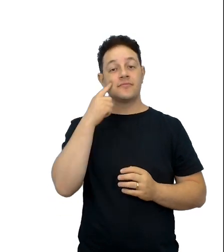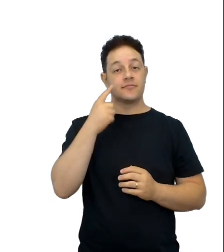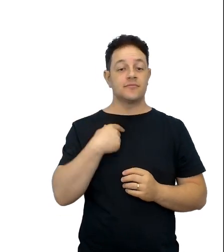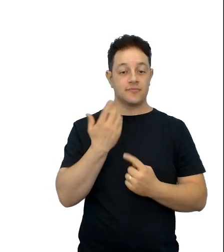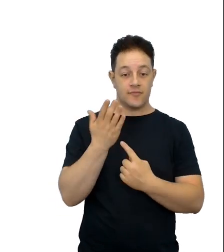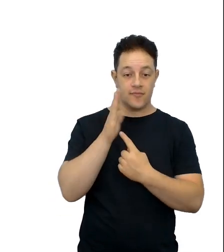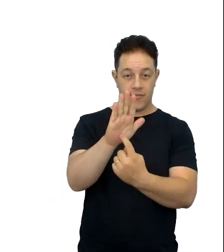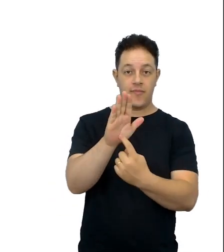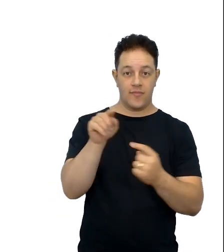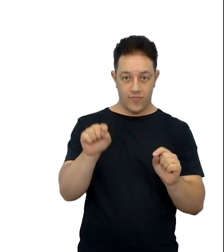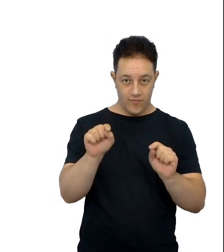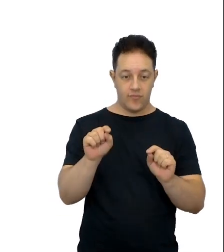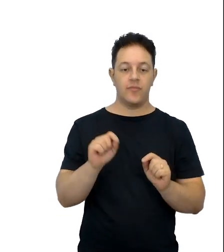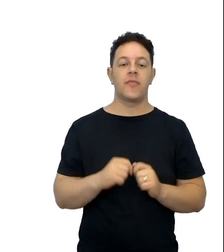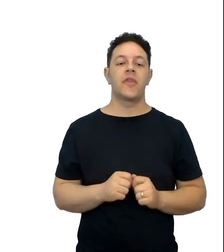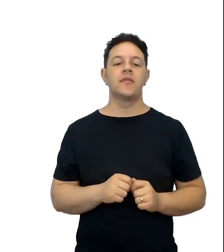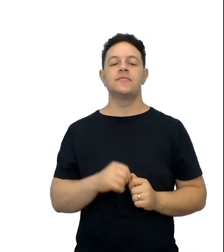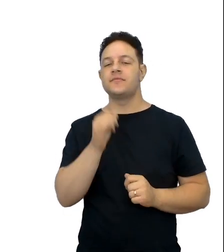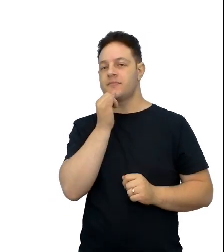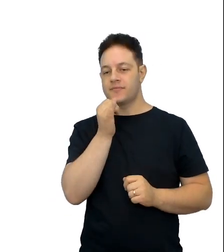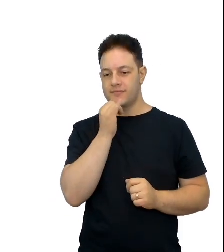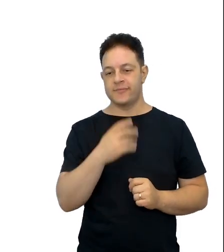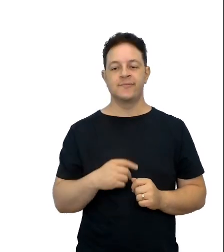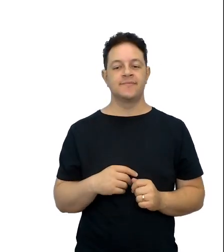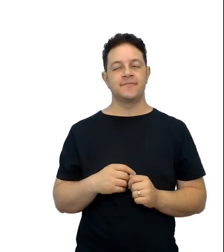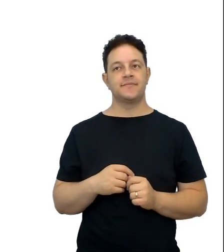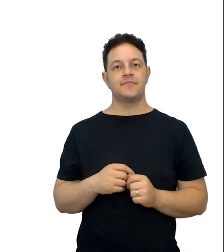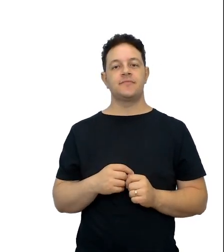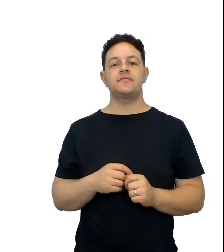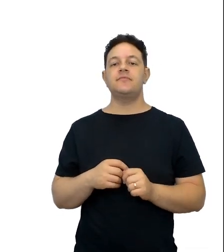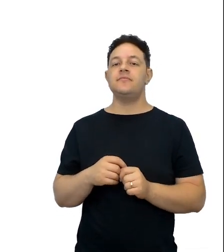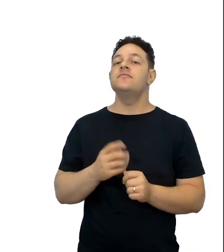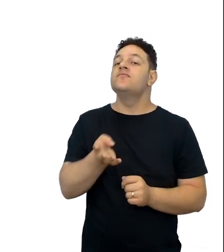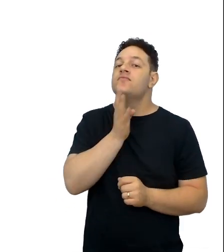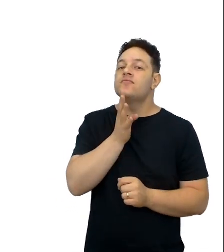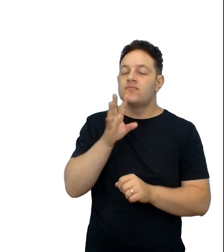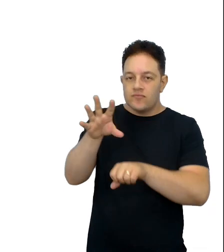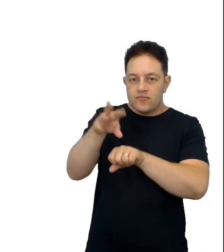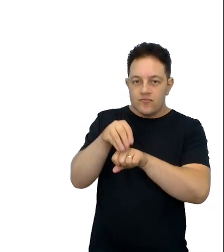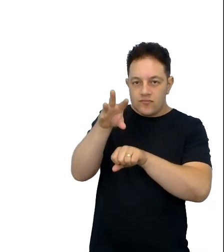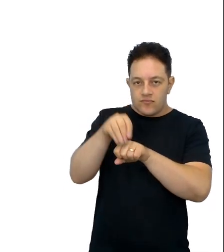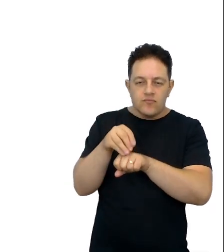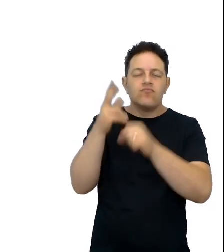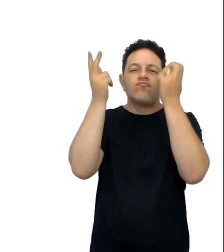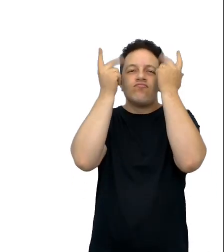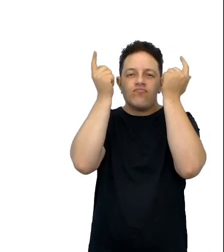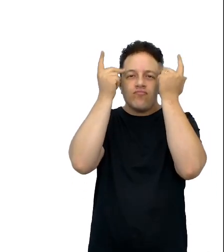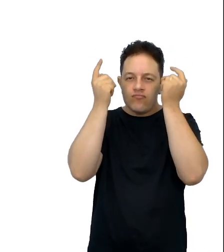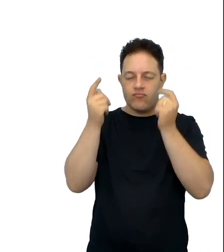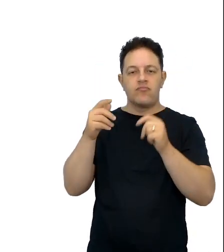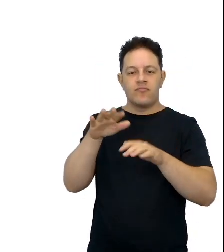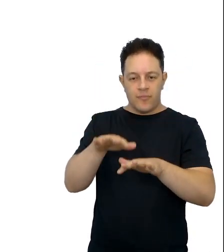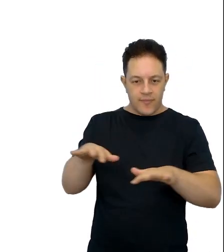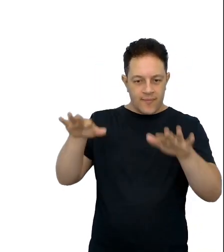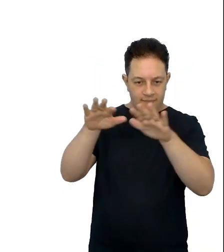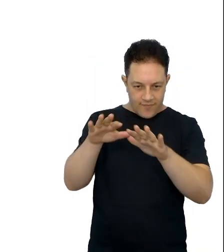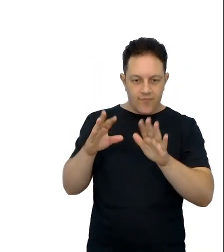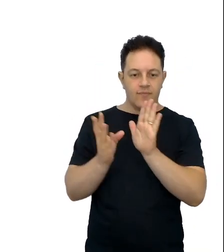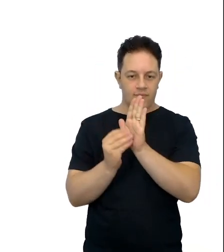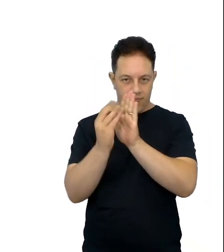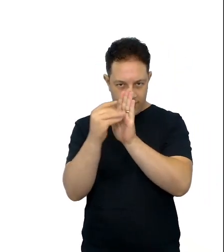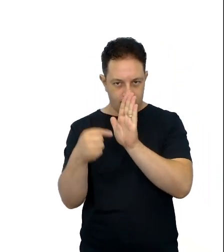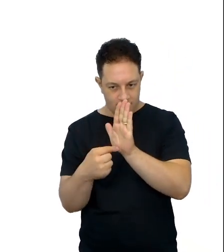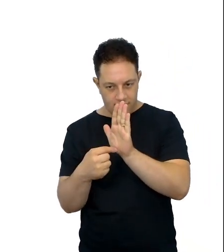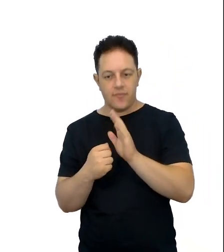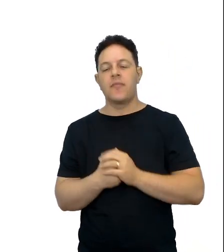uma coisa aqui para vocês. Qual é a diferença, então, do conhecimento comum, do conteúdo,